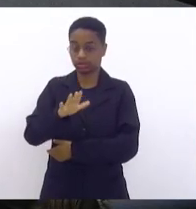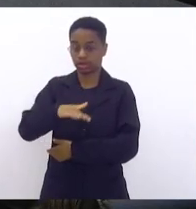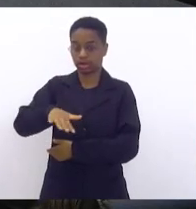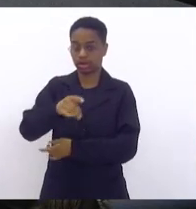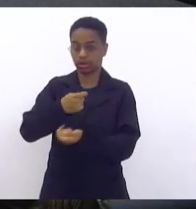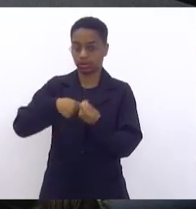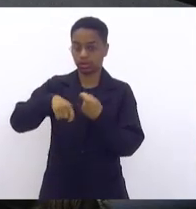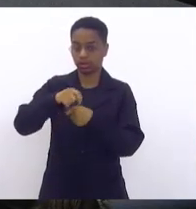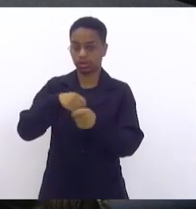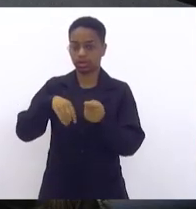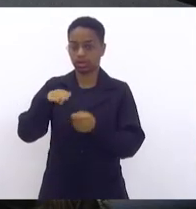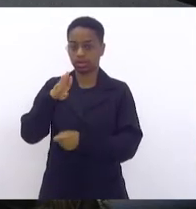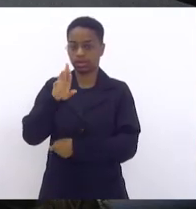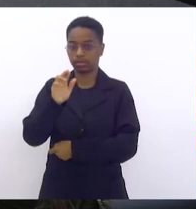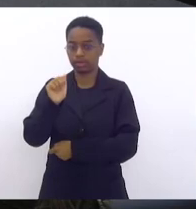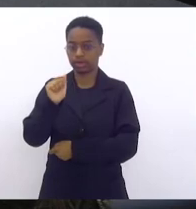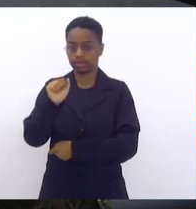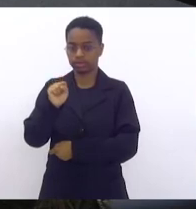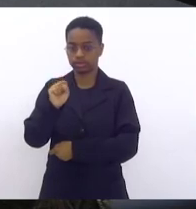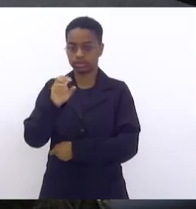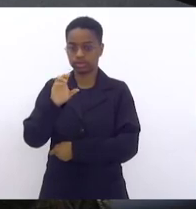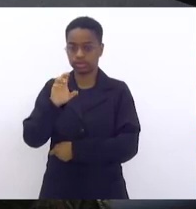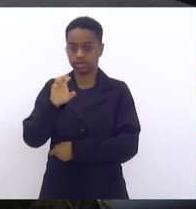circular da Braskem